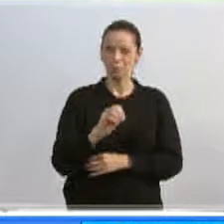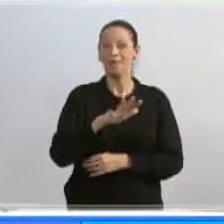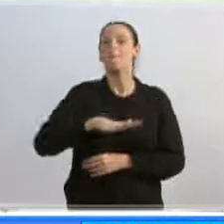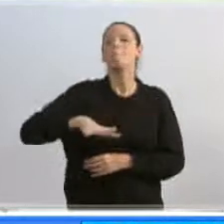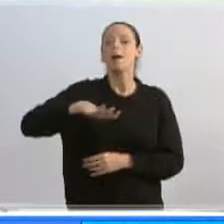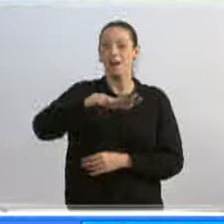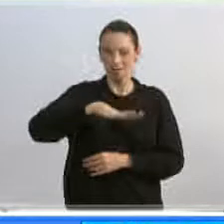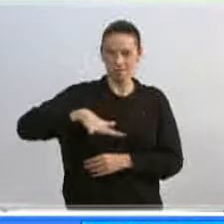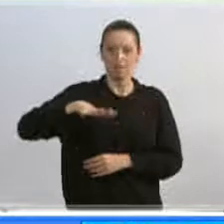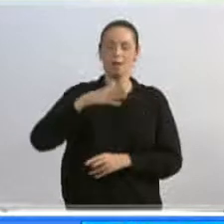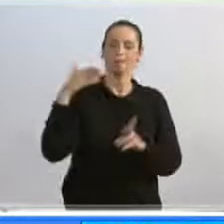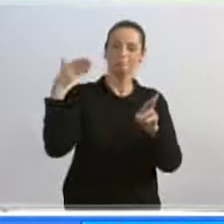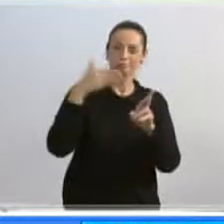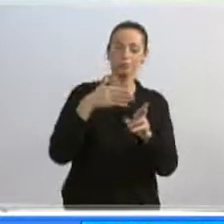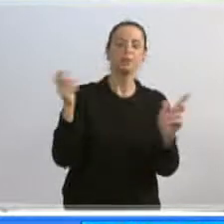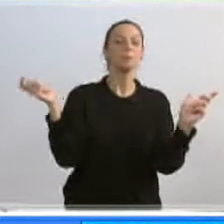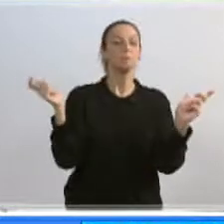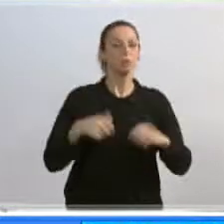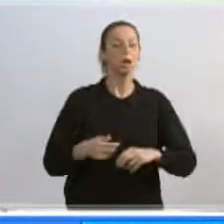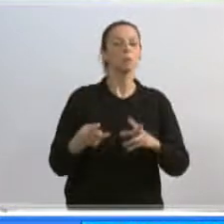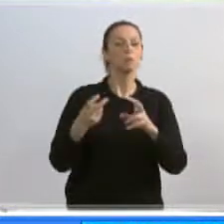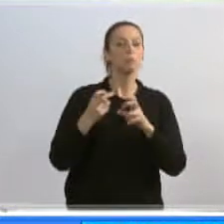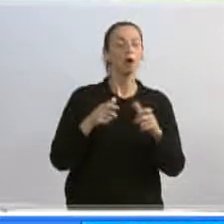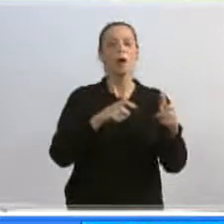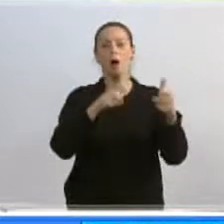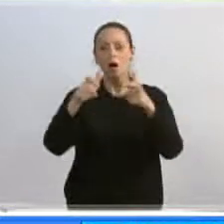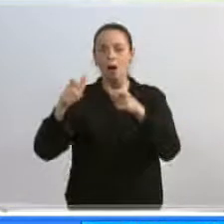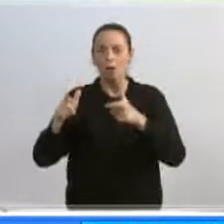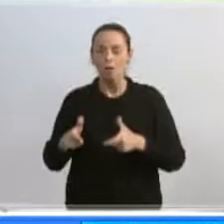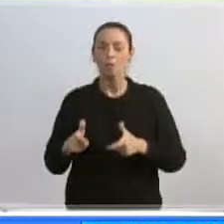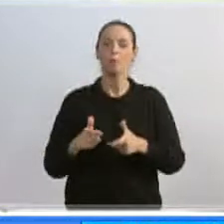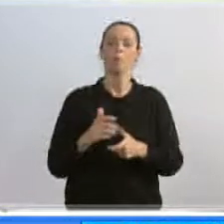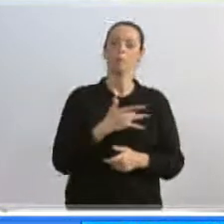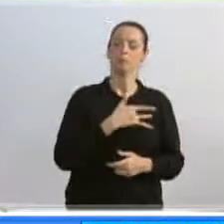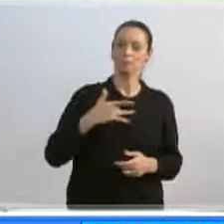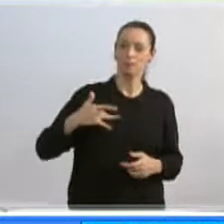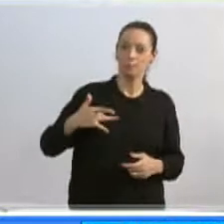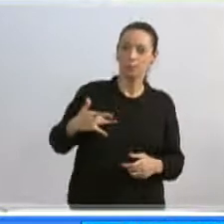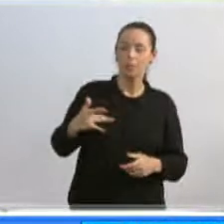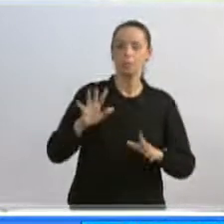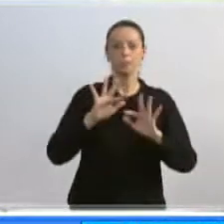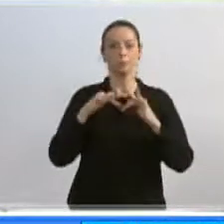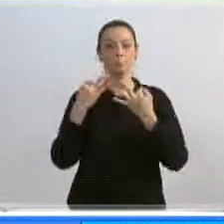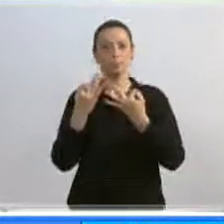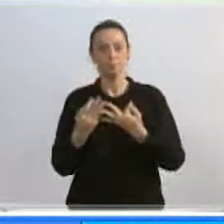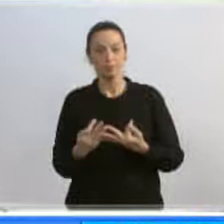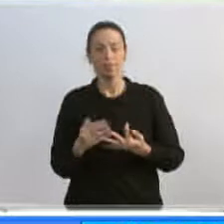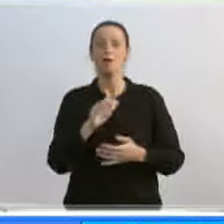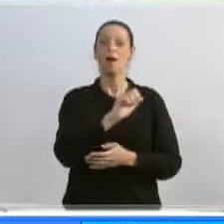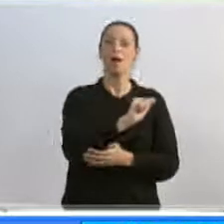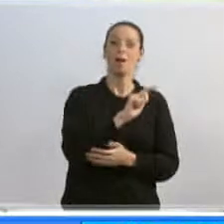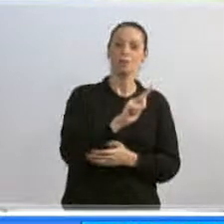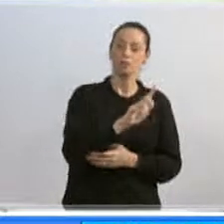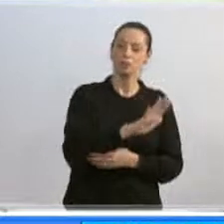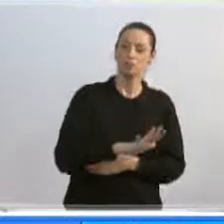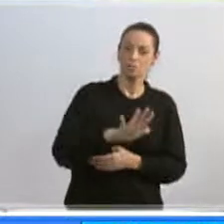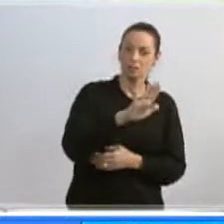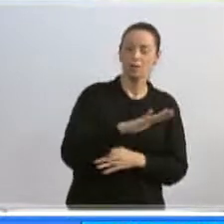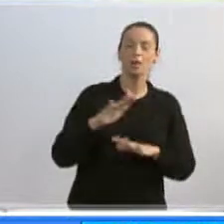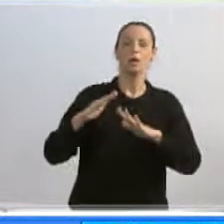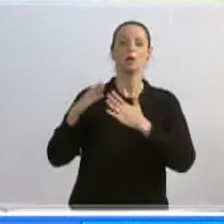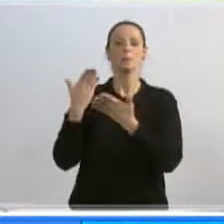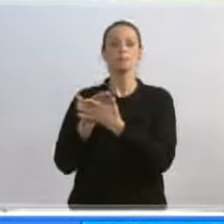podem identificar todas as estações de saúde da família os ambulatórios gerais todas as escolas